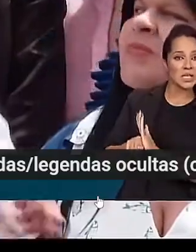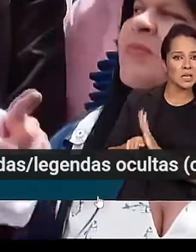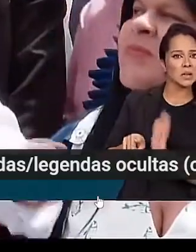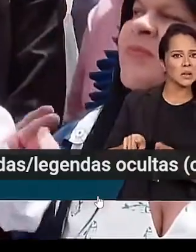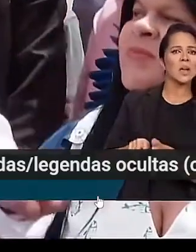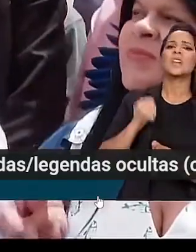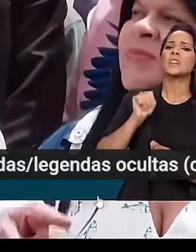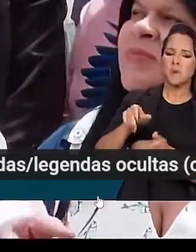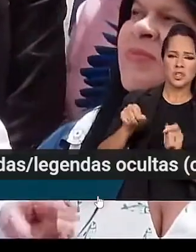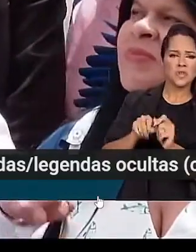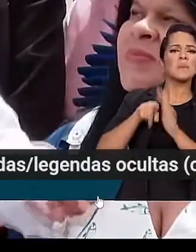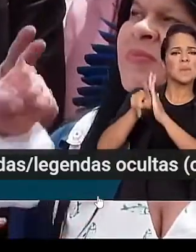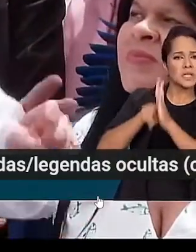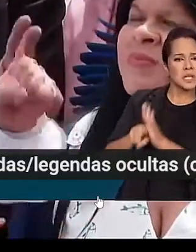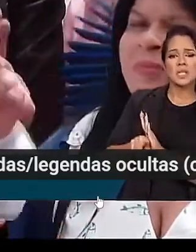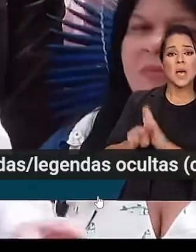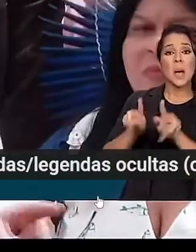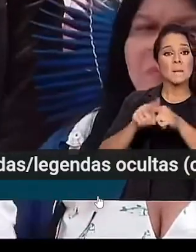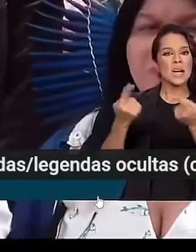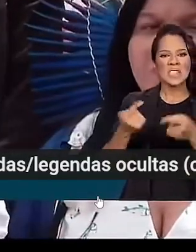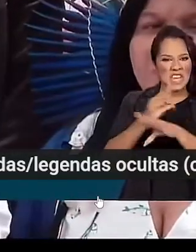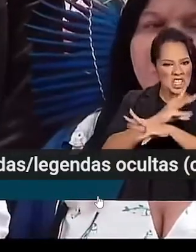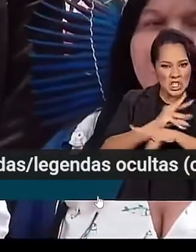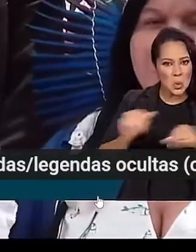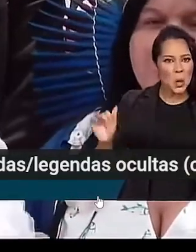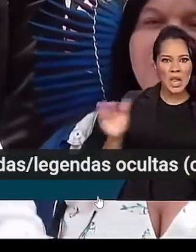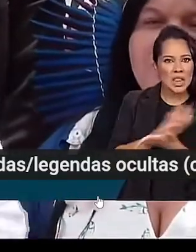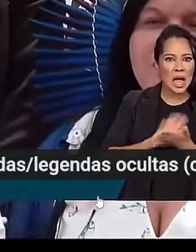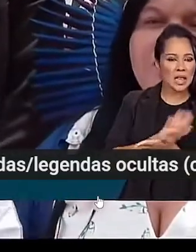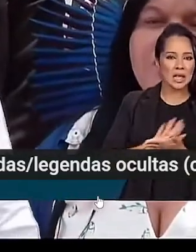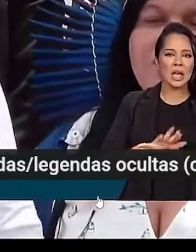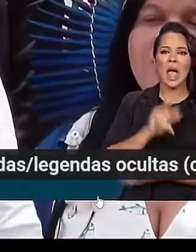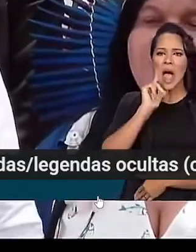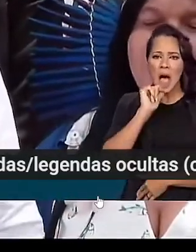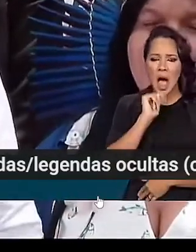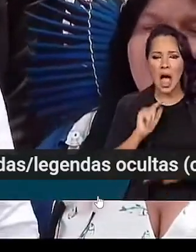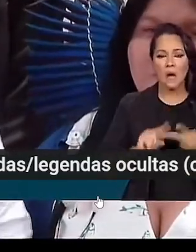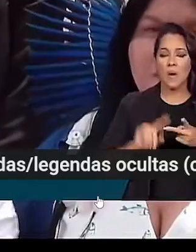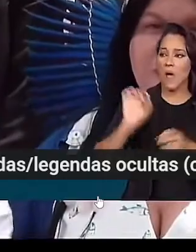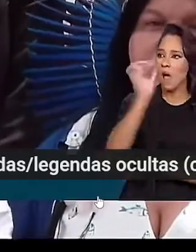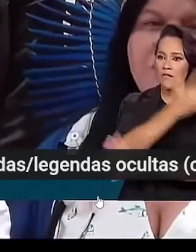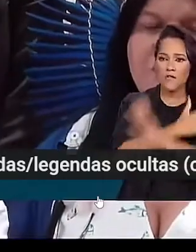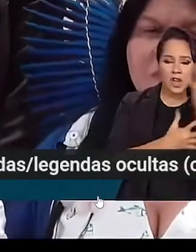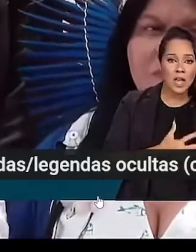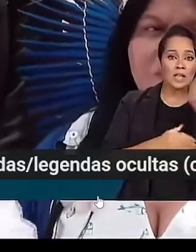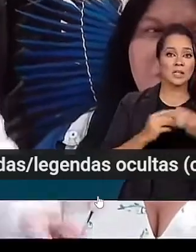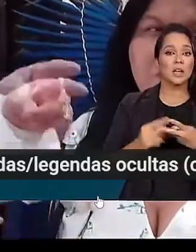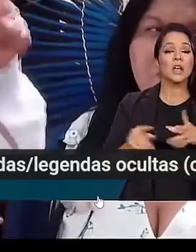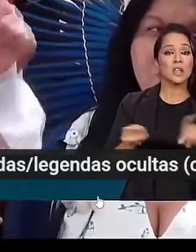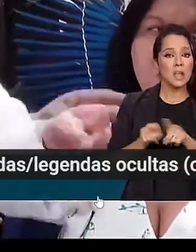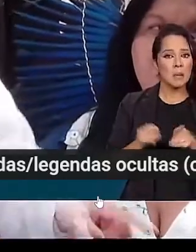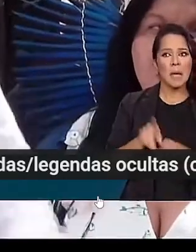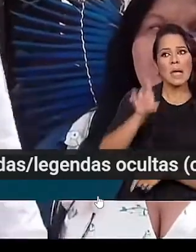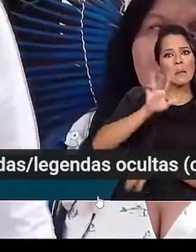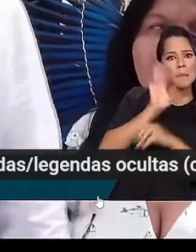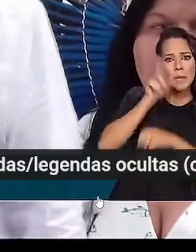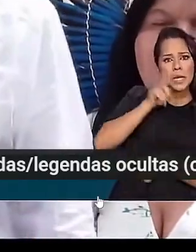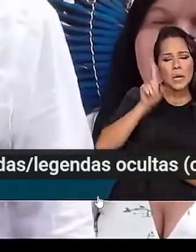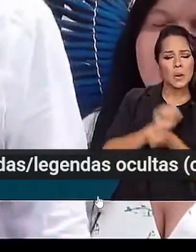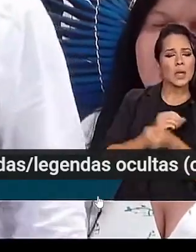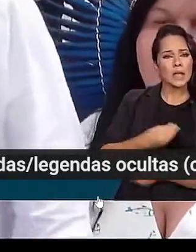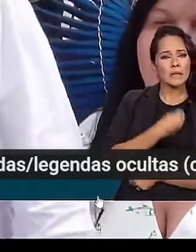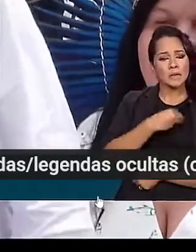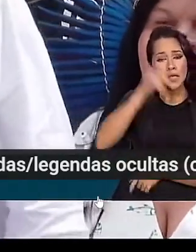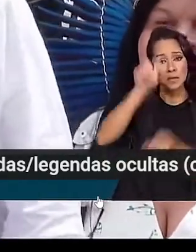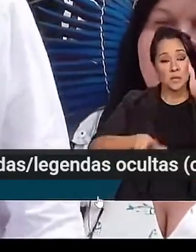O presidente deu uma ordem, tem que ser acatada. Simplesmente isso. Se não for acatado, que o presidente tome as medidas necessárias,